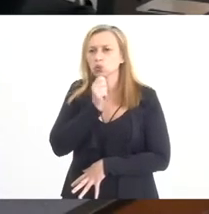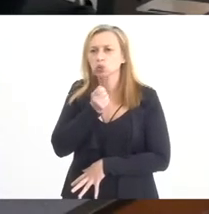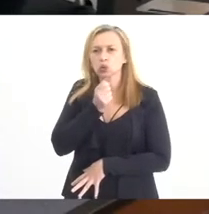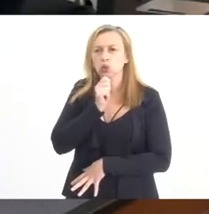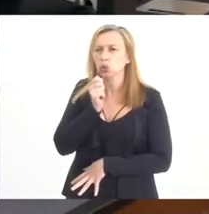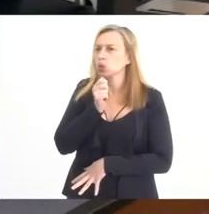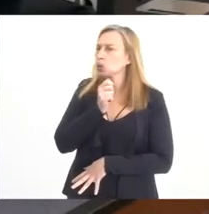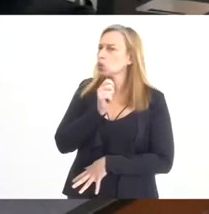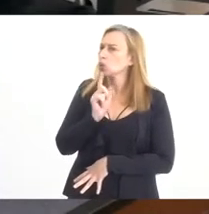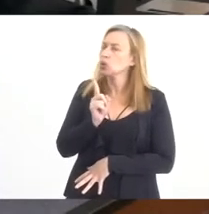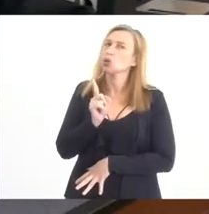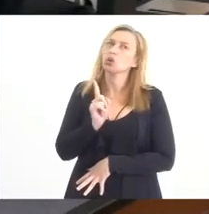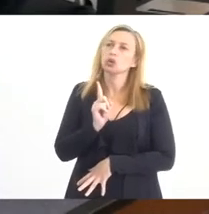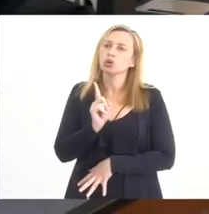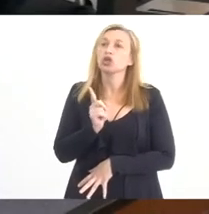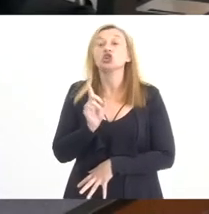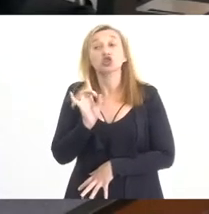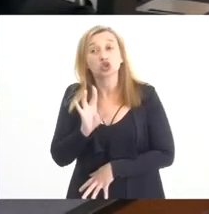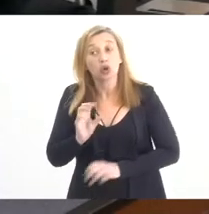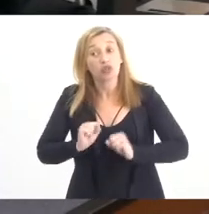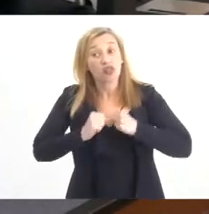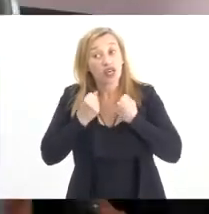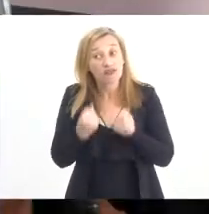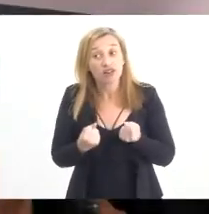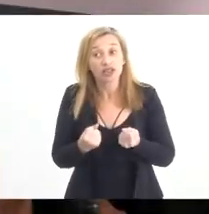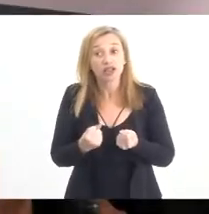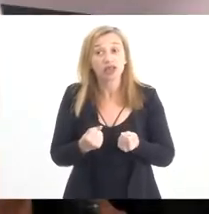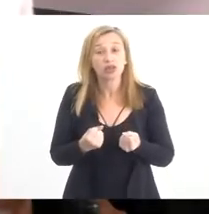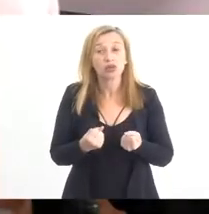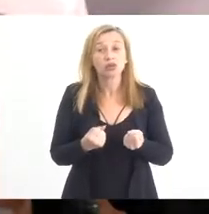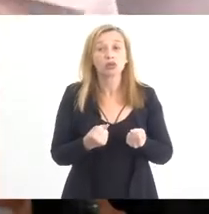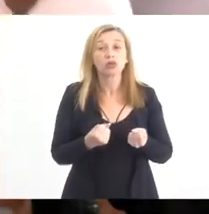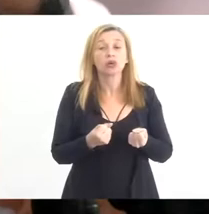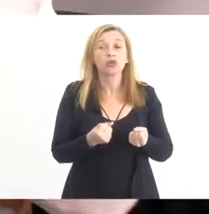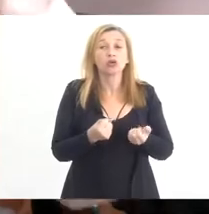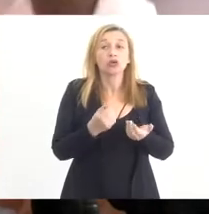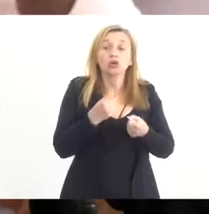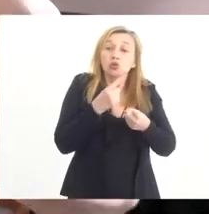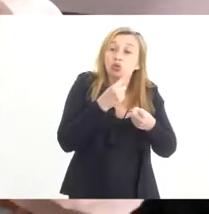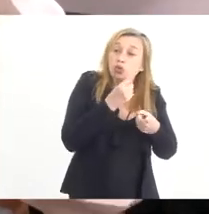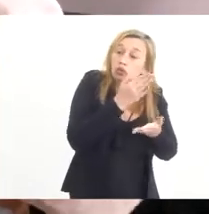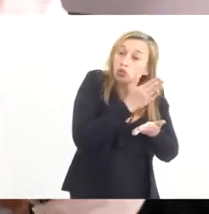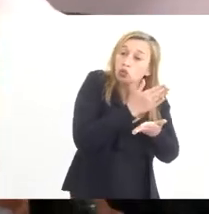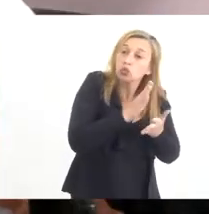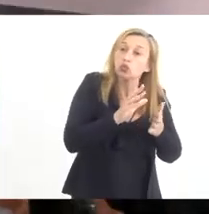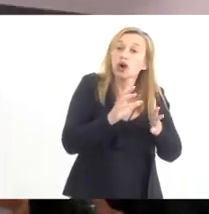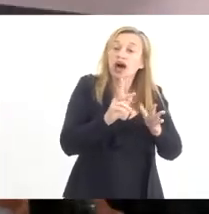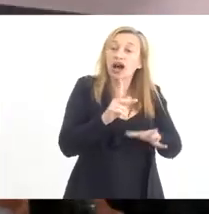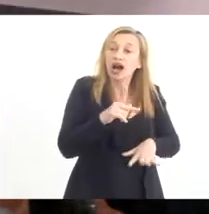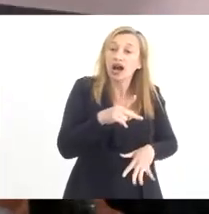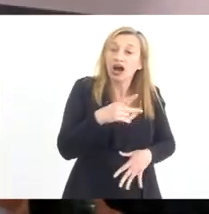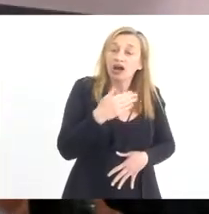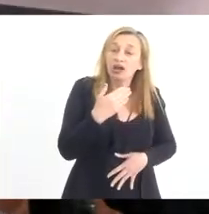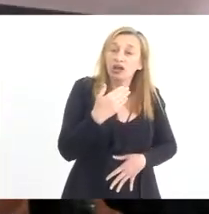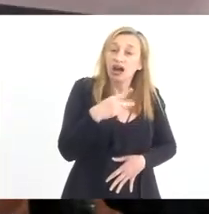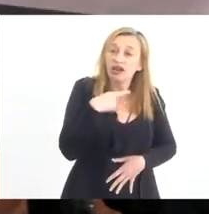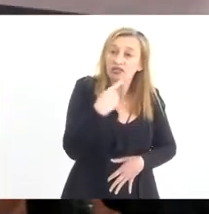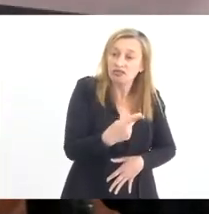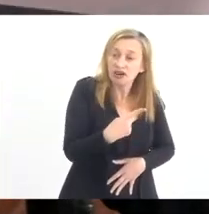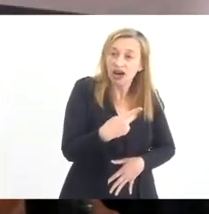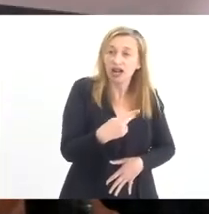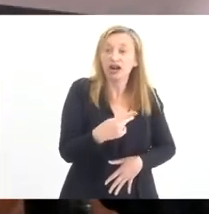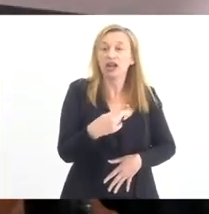citei o nome de ninguém, eu estou defendendo uma parte, o discurso, a discussão